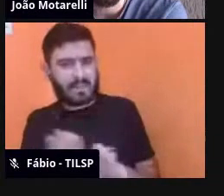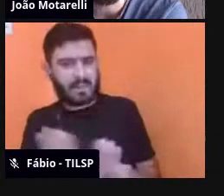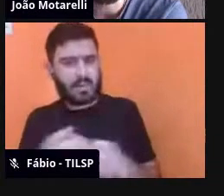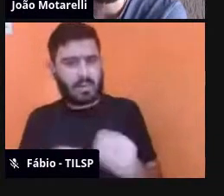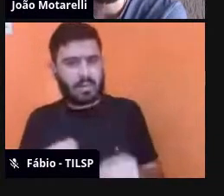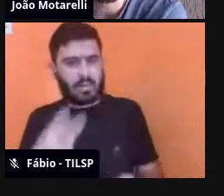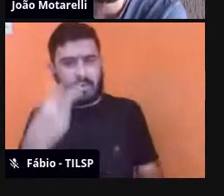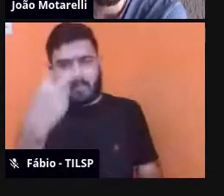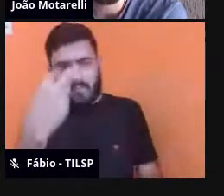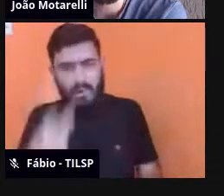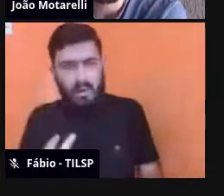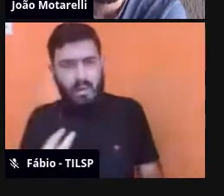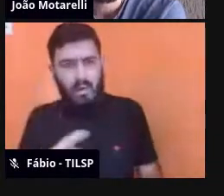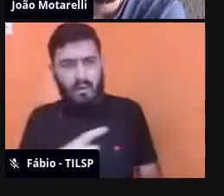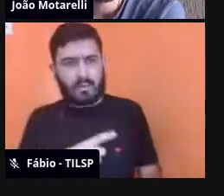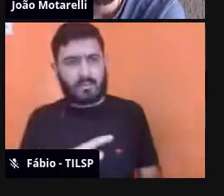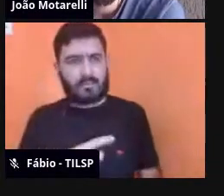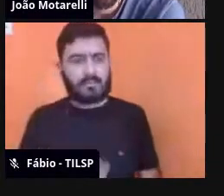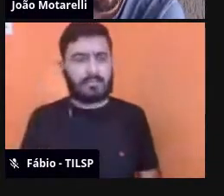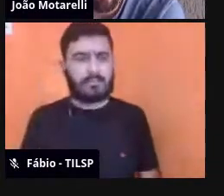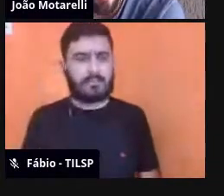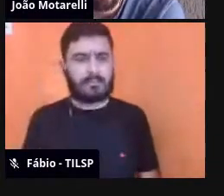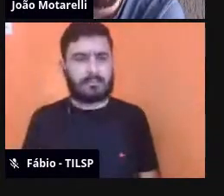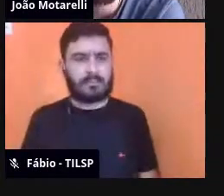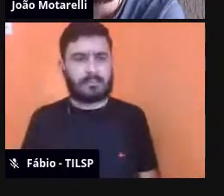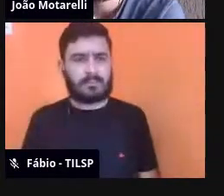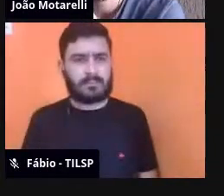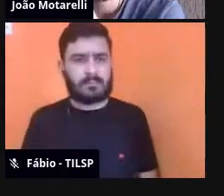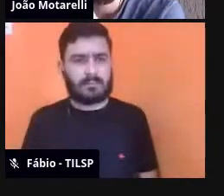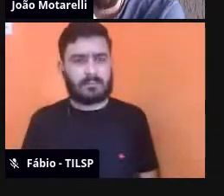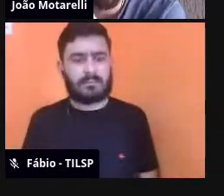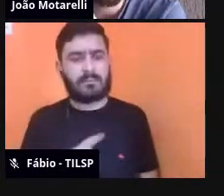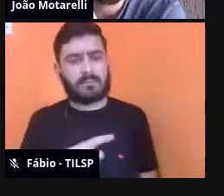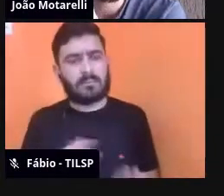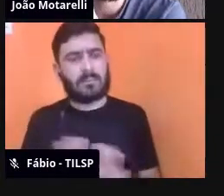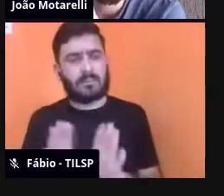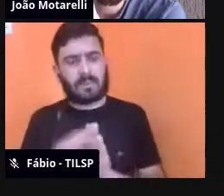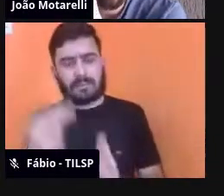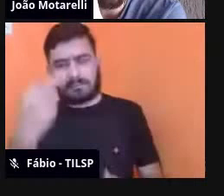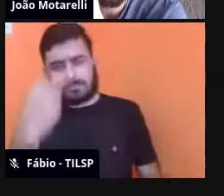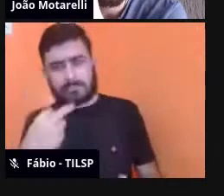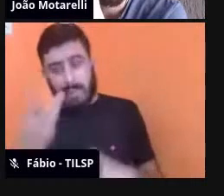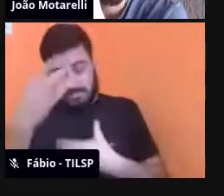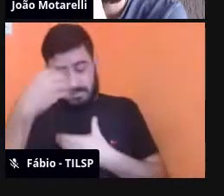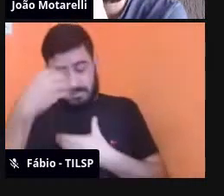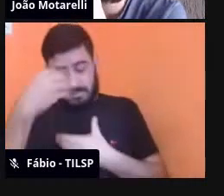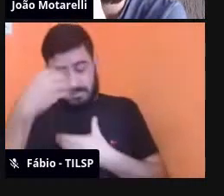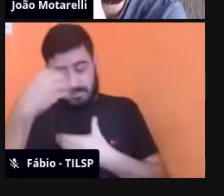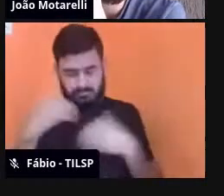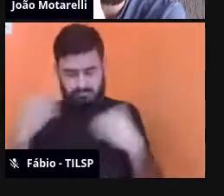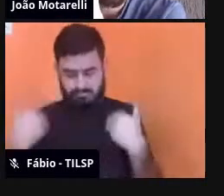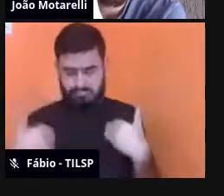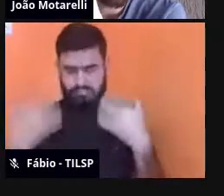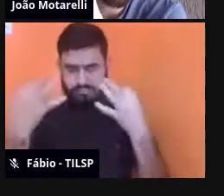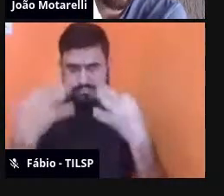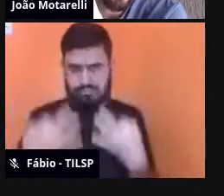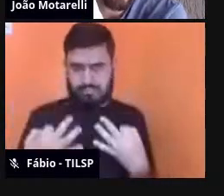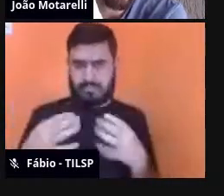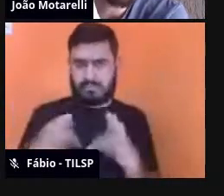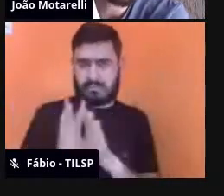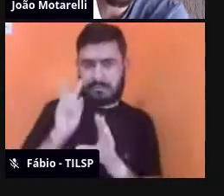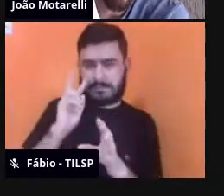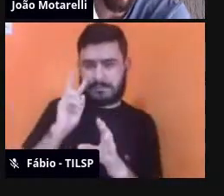corporal ideal internalizada, e aí a gente pode ter aspectos psicológicos relacionados a isso. Perfeccionismo,